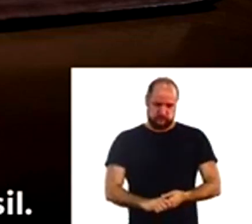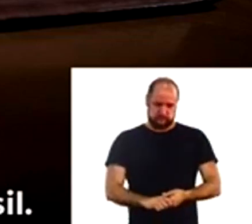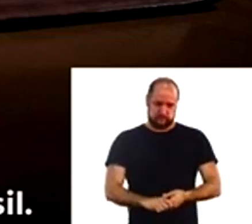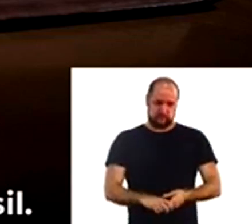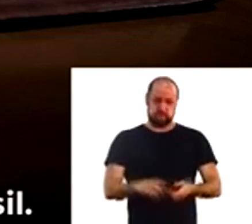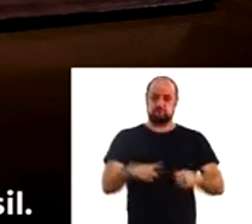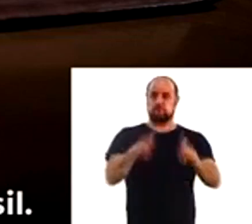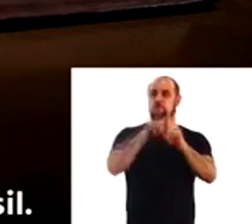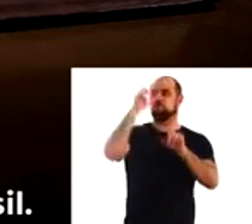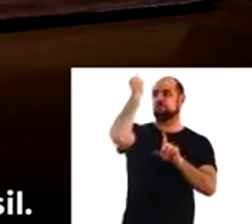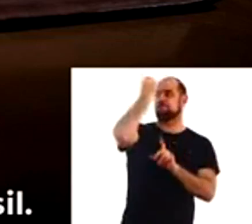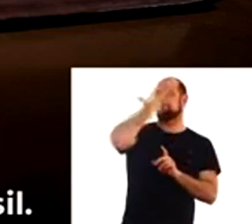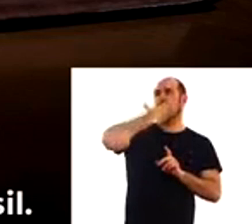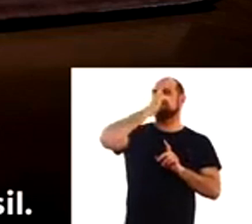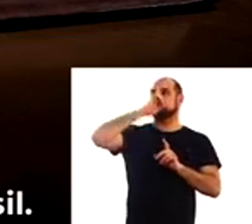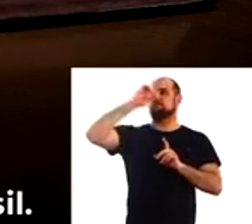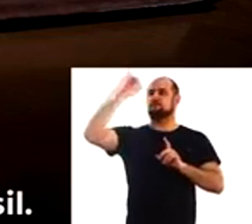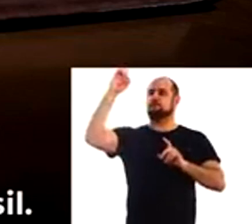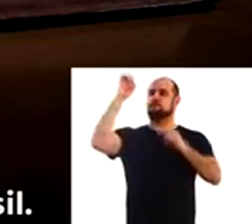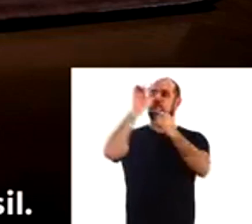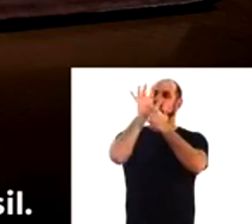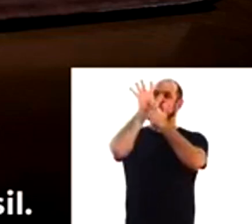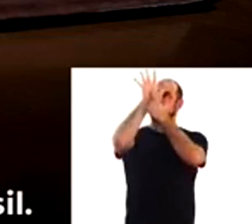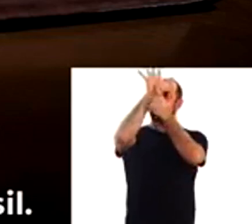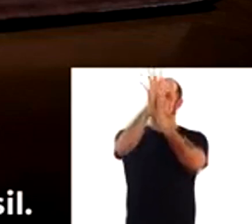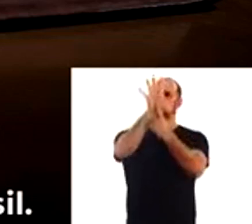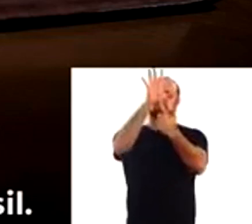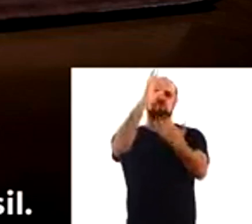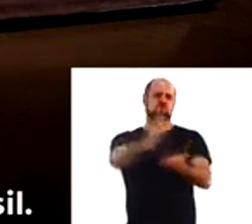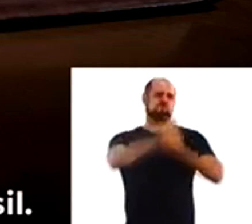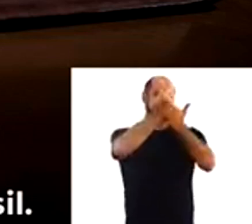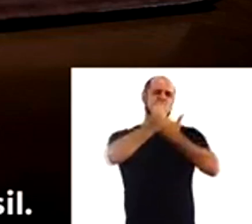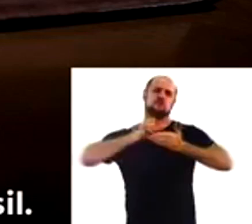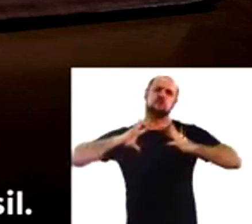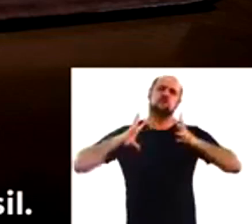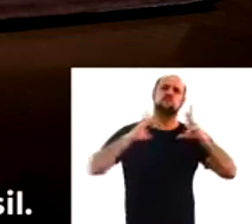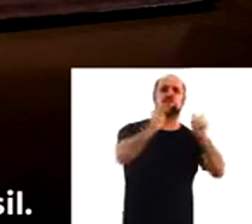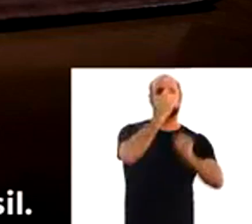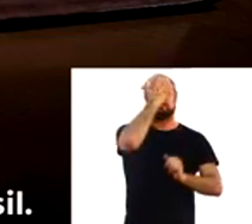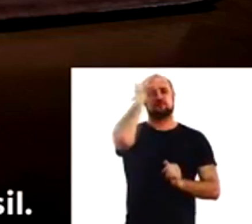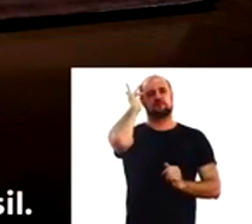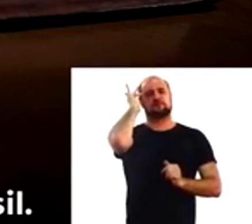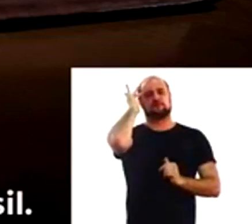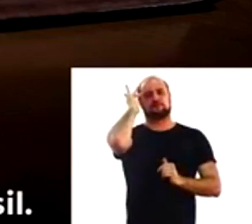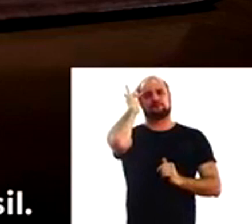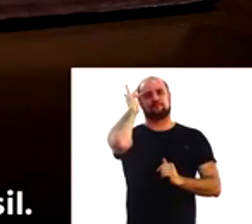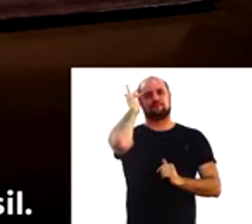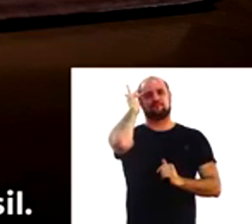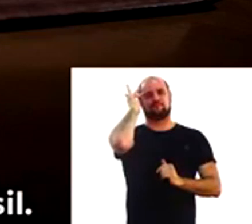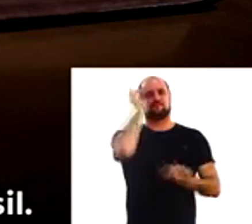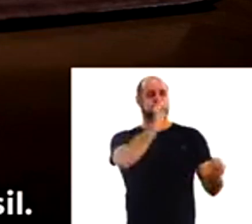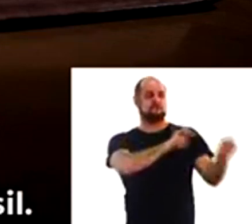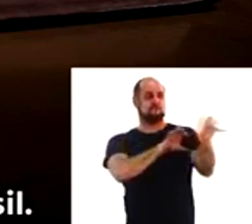a graça de Deus se manifestou salvadora a todos os homens,